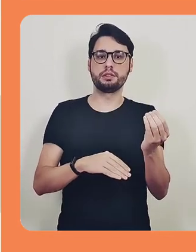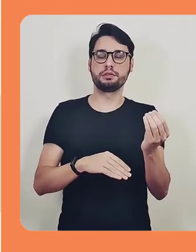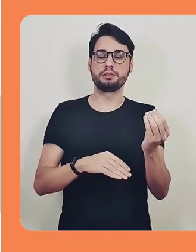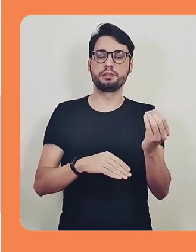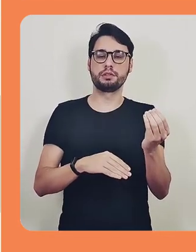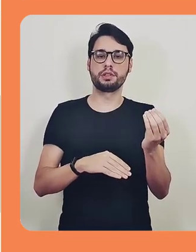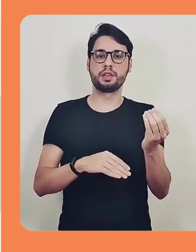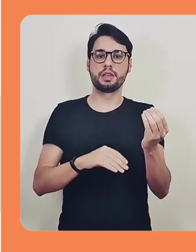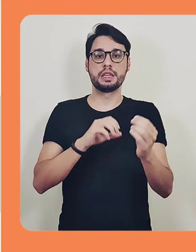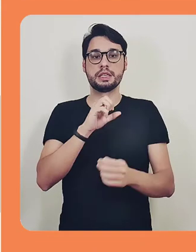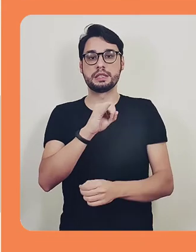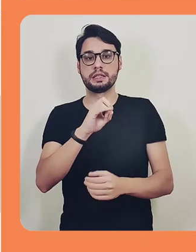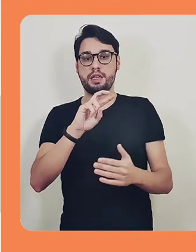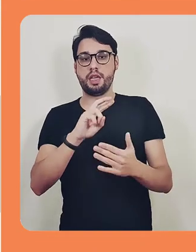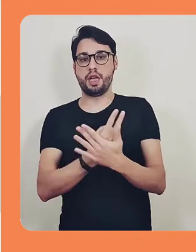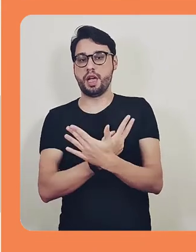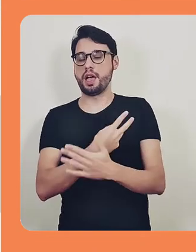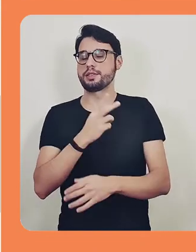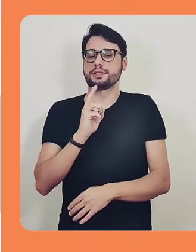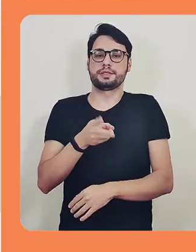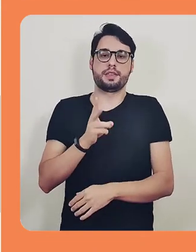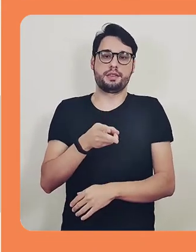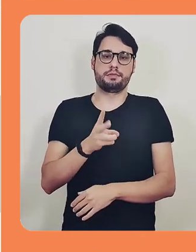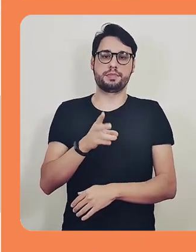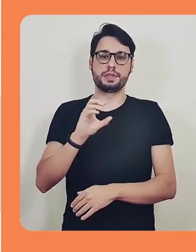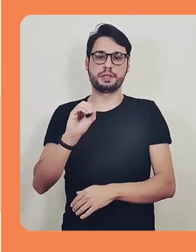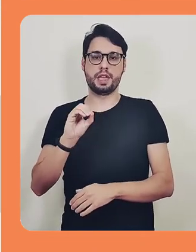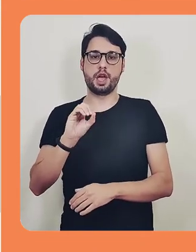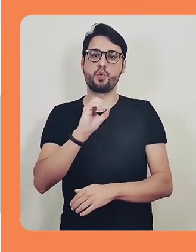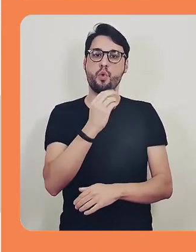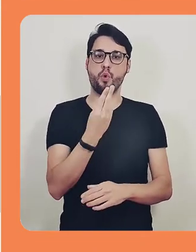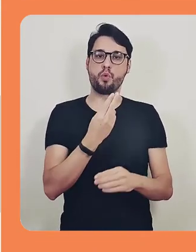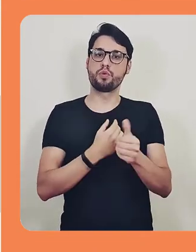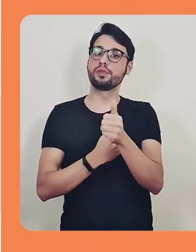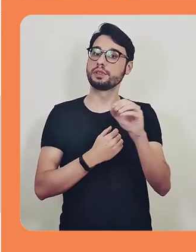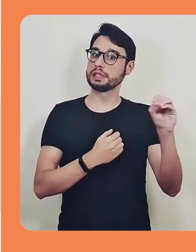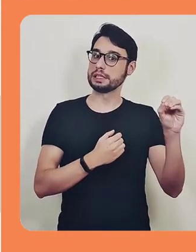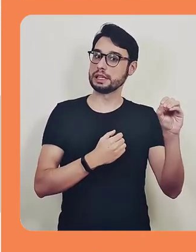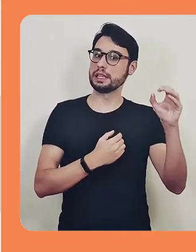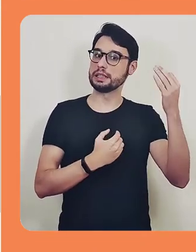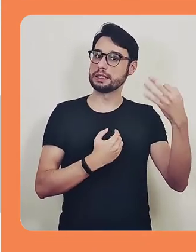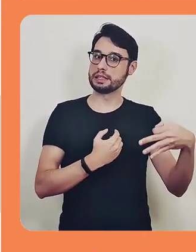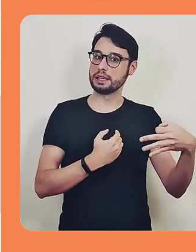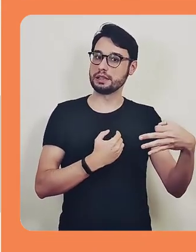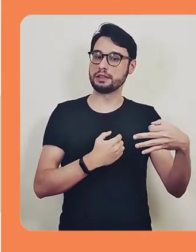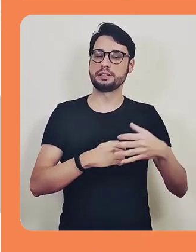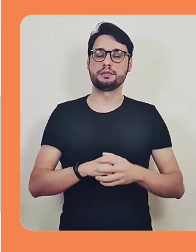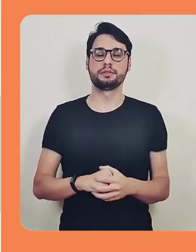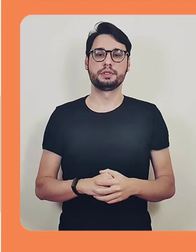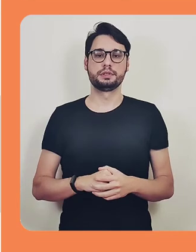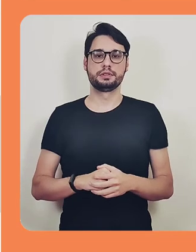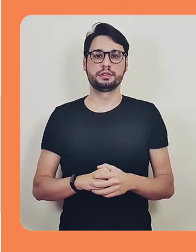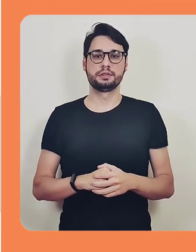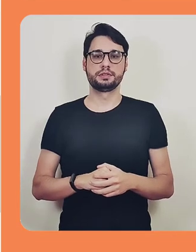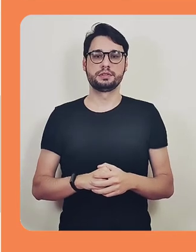aqui de 0 a 60. Mas se ele errar, vai ser sempre 0 ou 100.